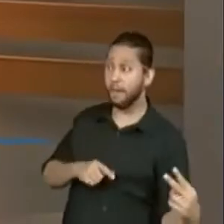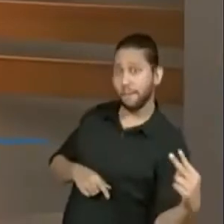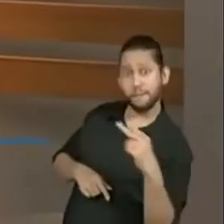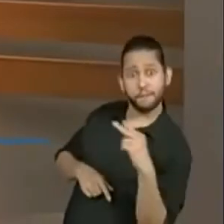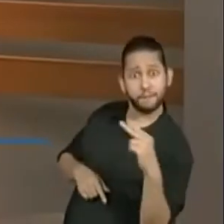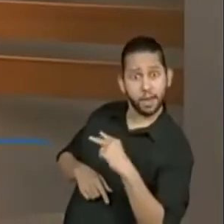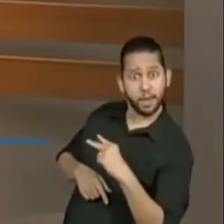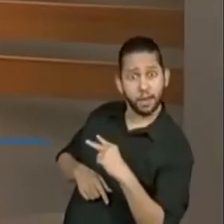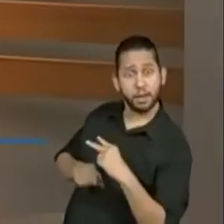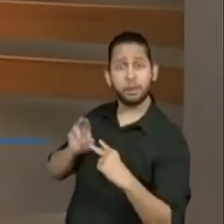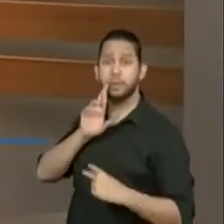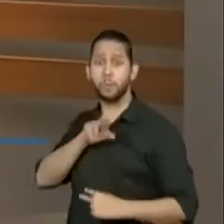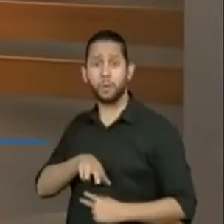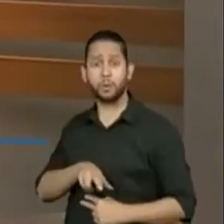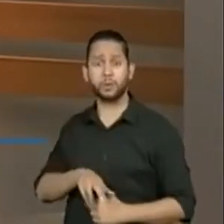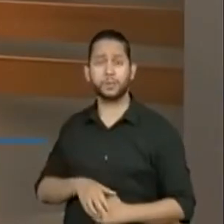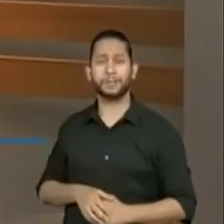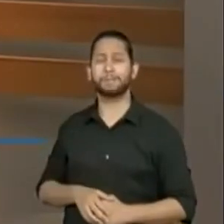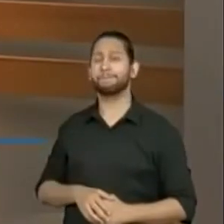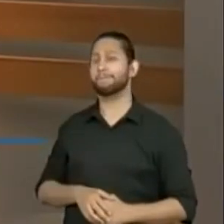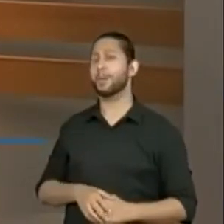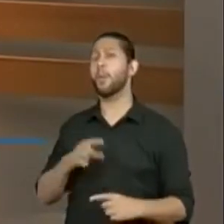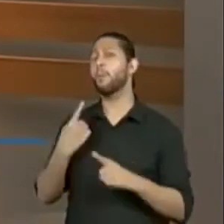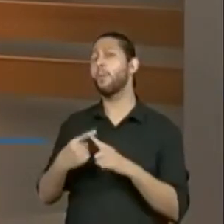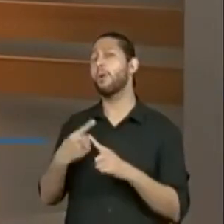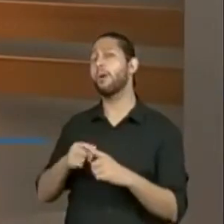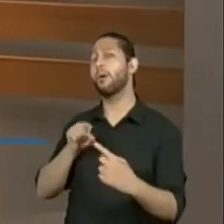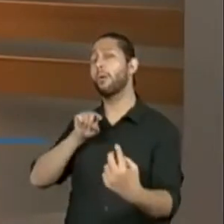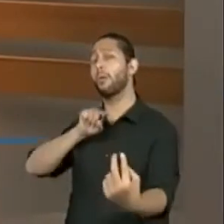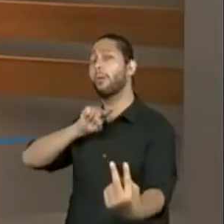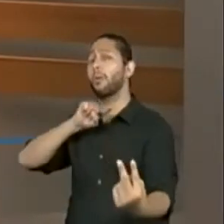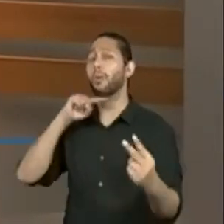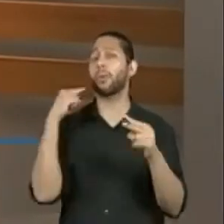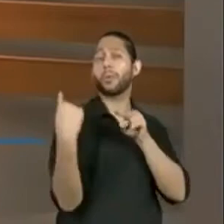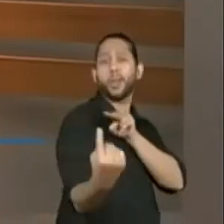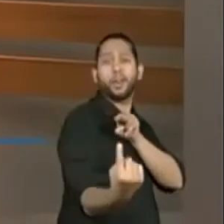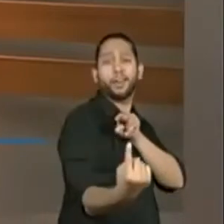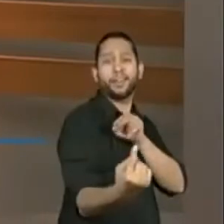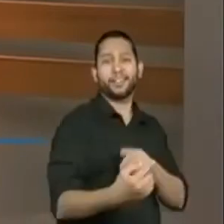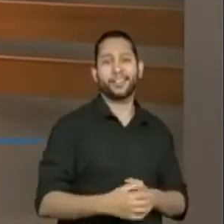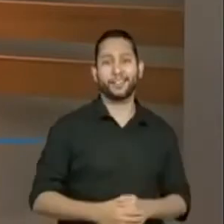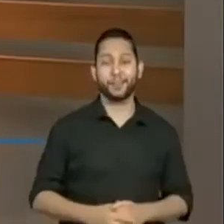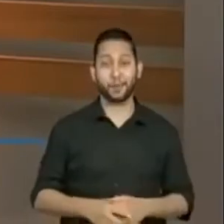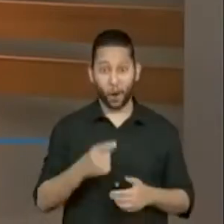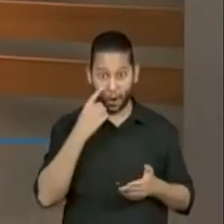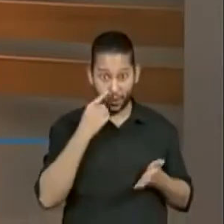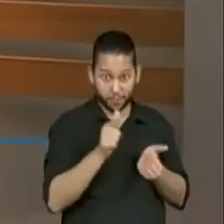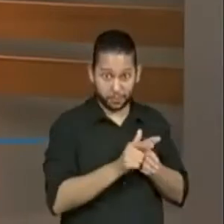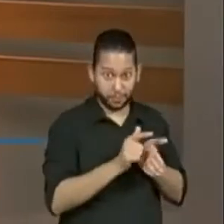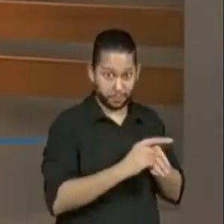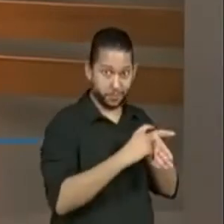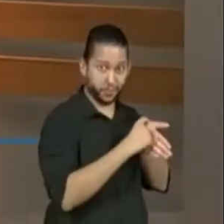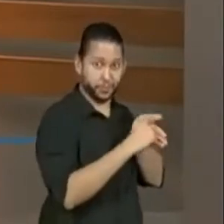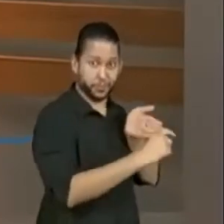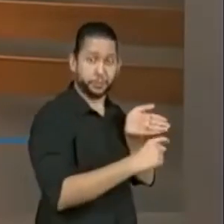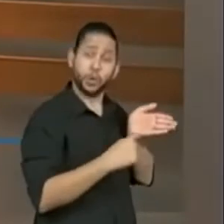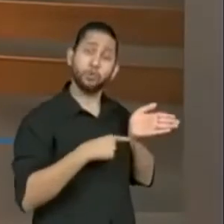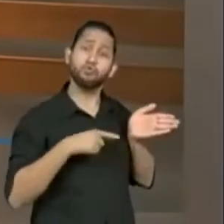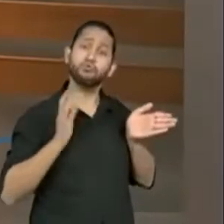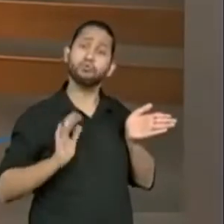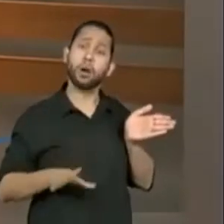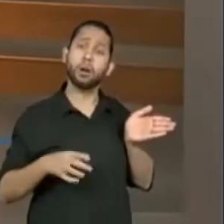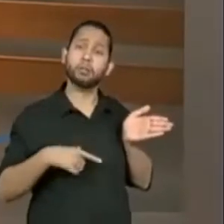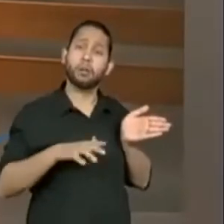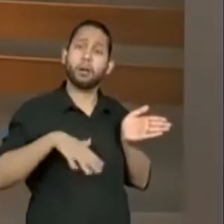ver como é que você fez e tem um motivo aqui ó minha fichinha que vocês não estão vendo eu tenho duas